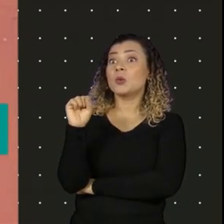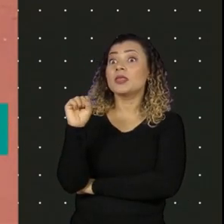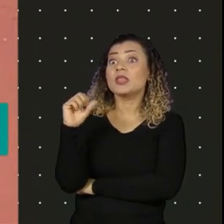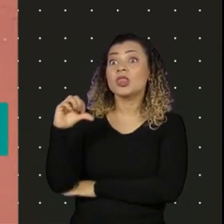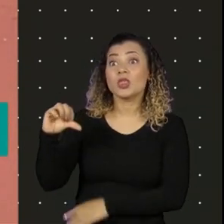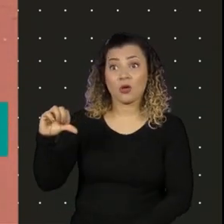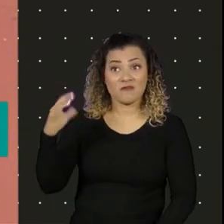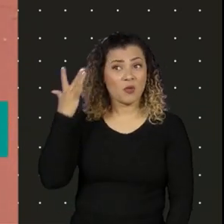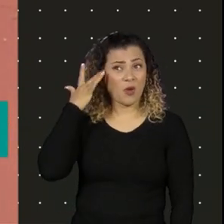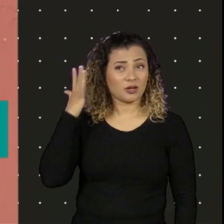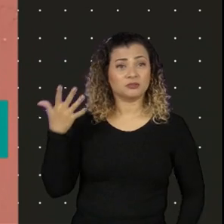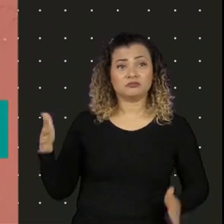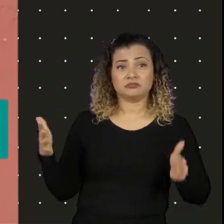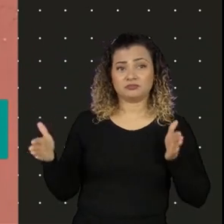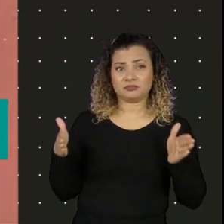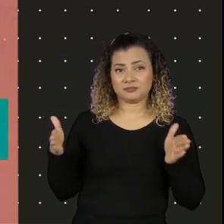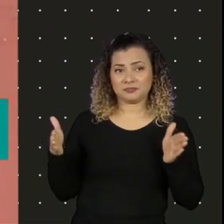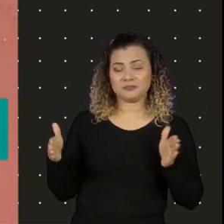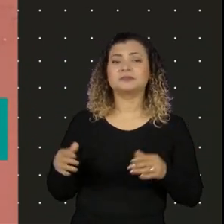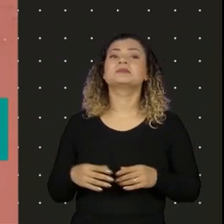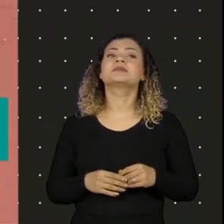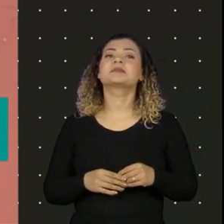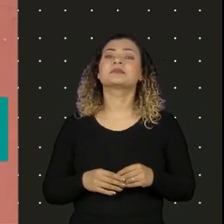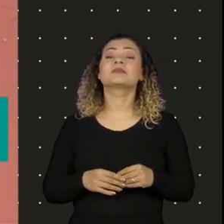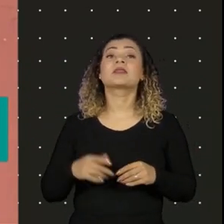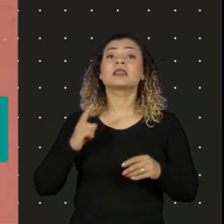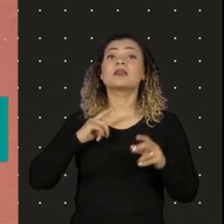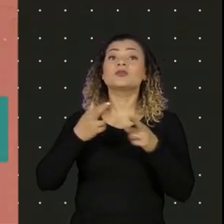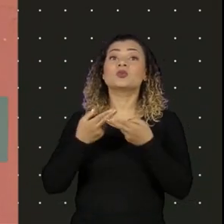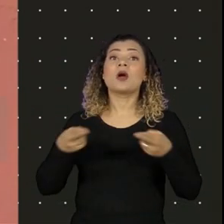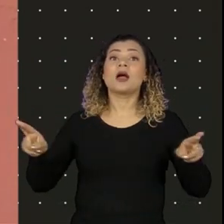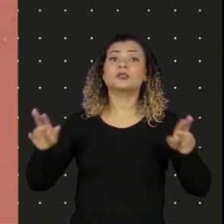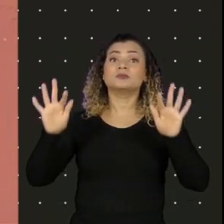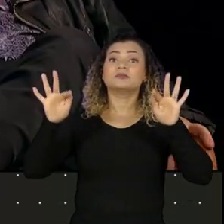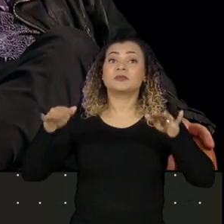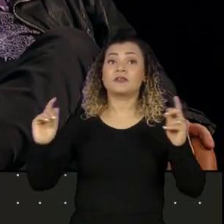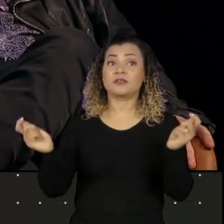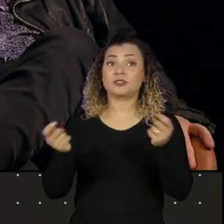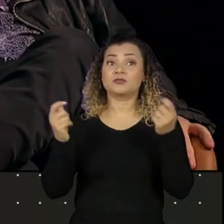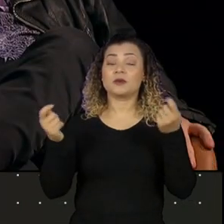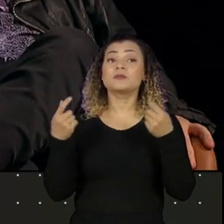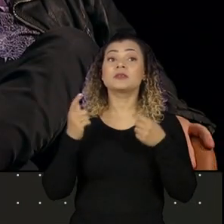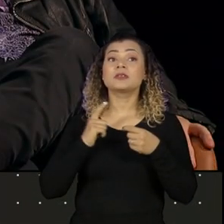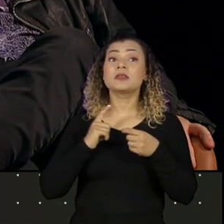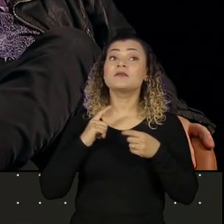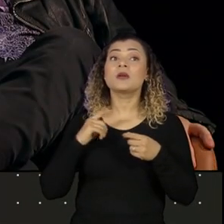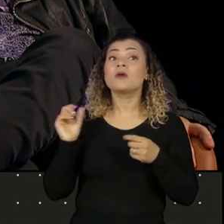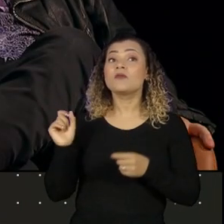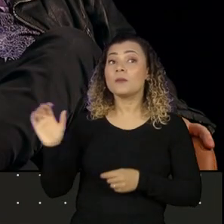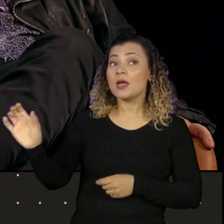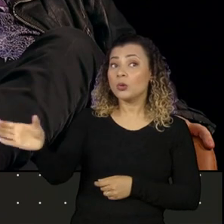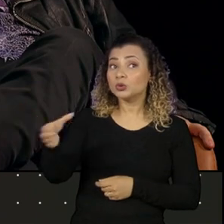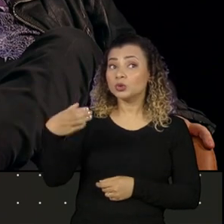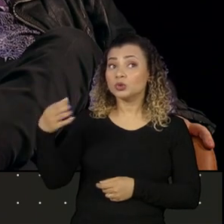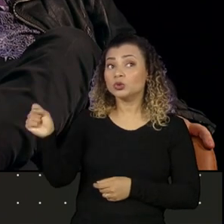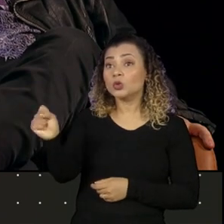1989. Teve um churrasco para encerrar o festival e aí eu fui pegar um chope uma hora e tinha um